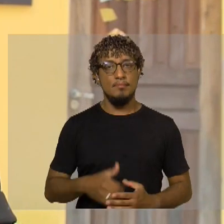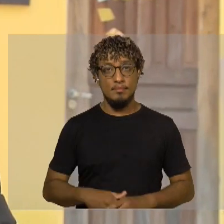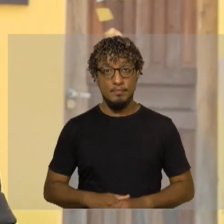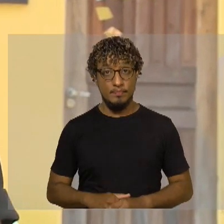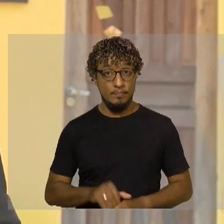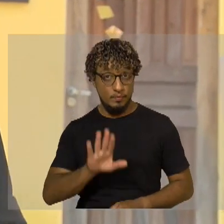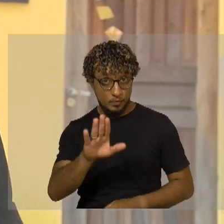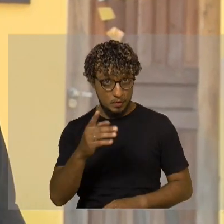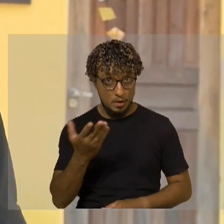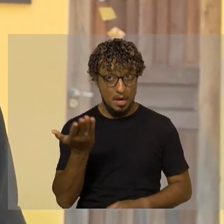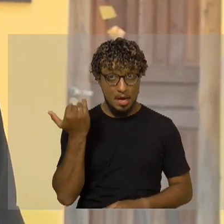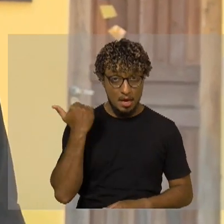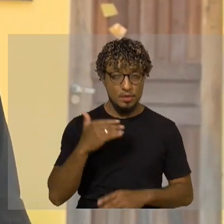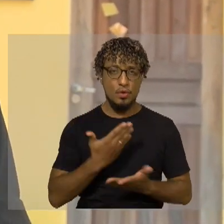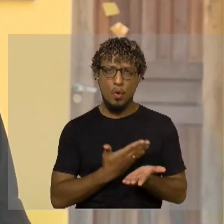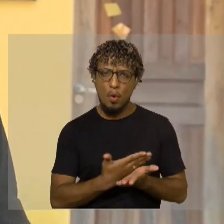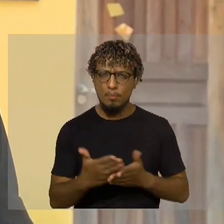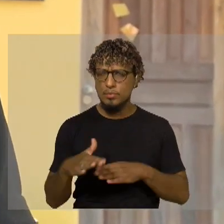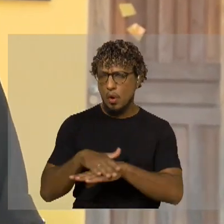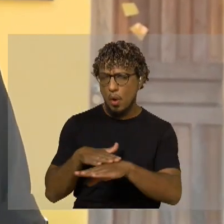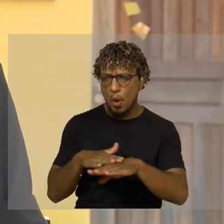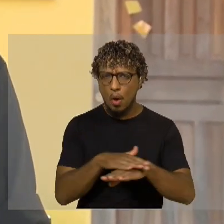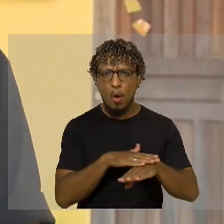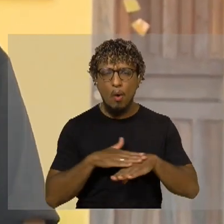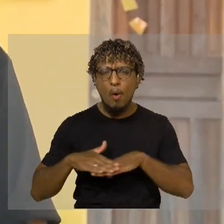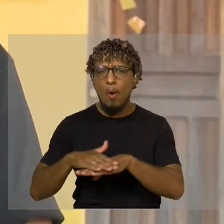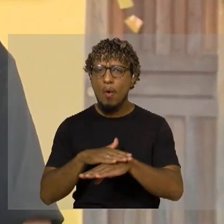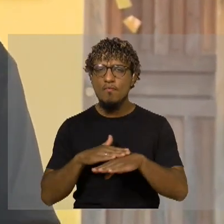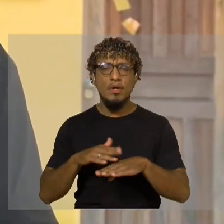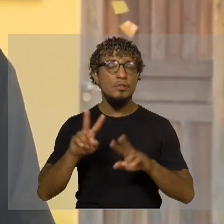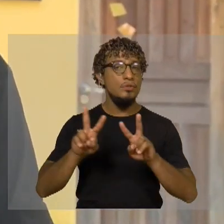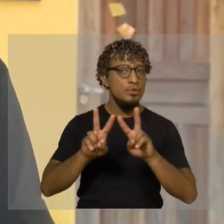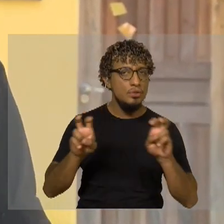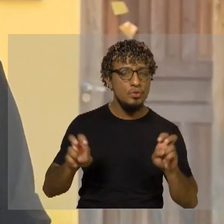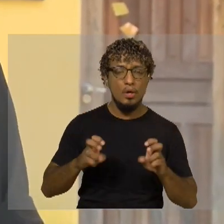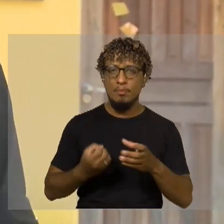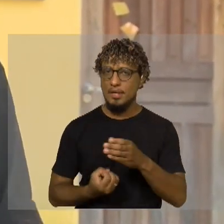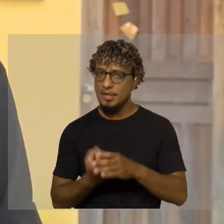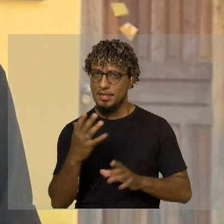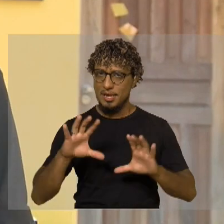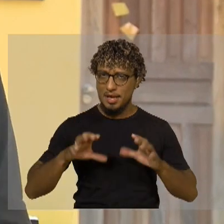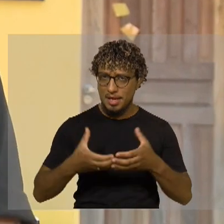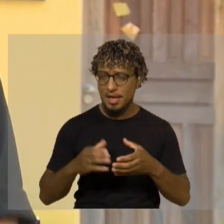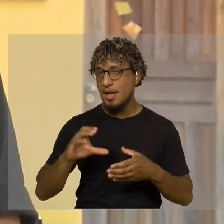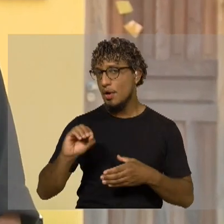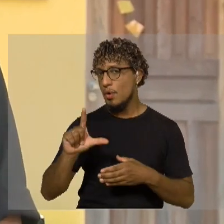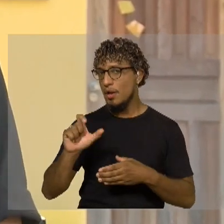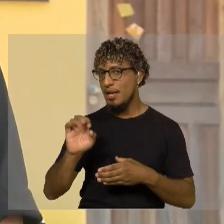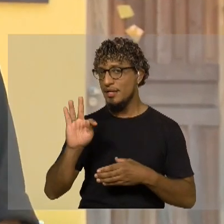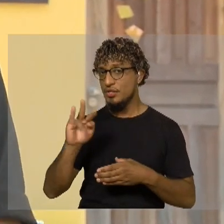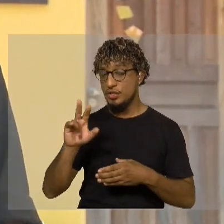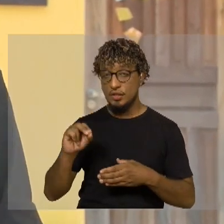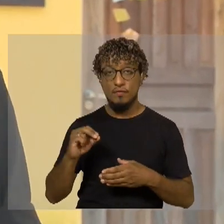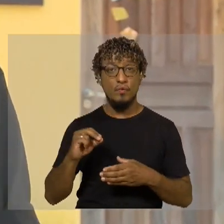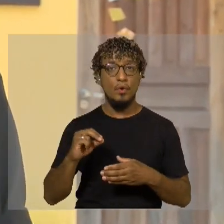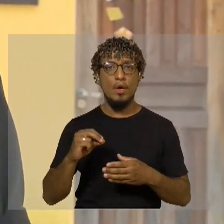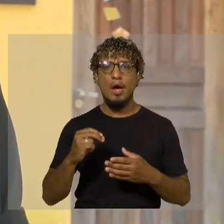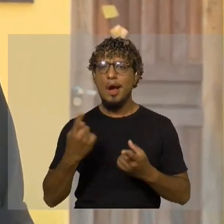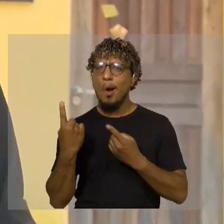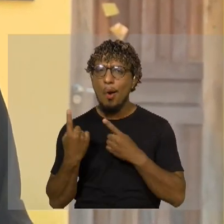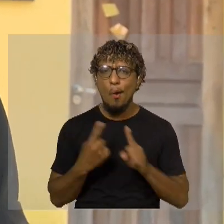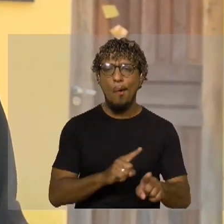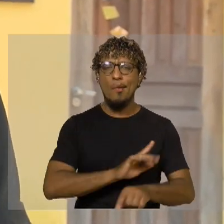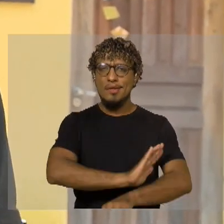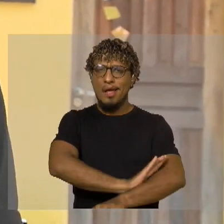Quando a gente iniciou os diálogos em torno da criação de um coletivo que pudesse discutir a pauta antirracista,